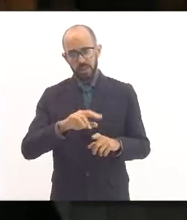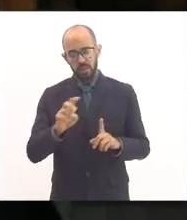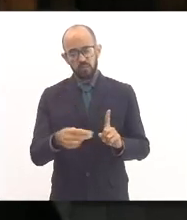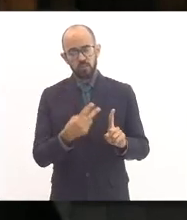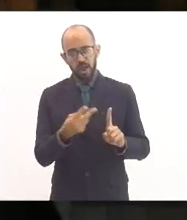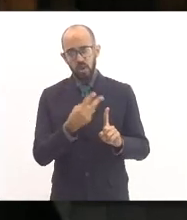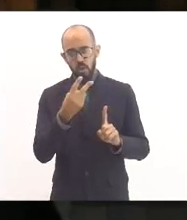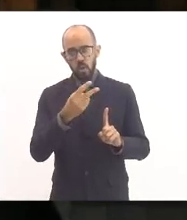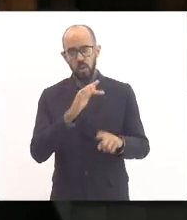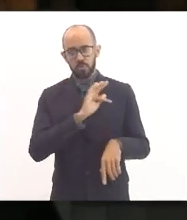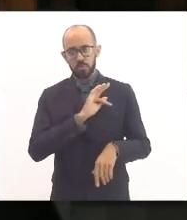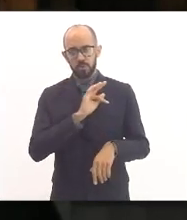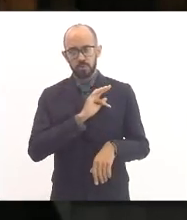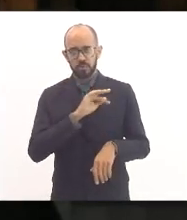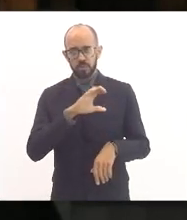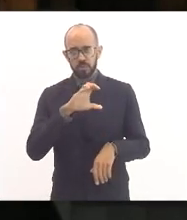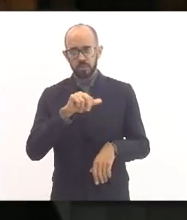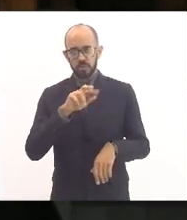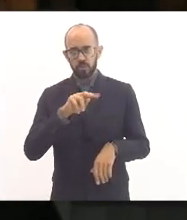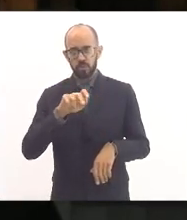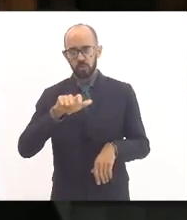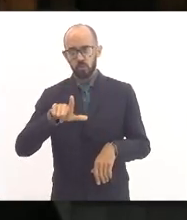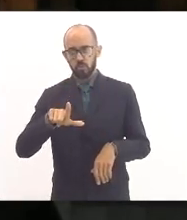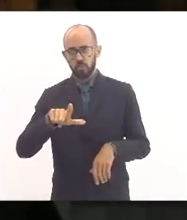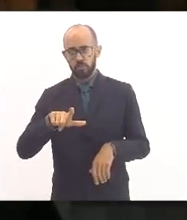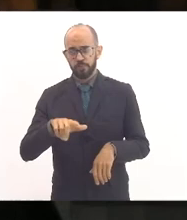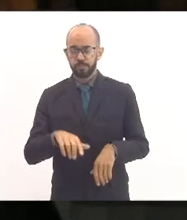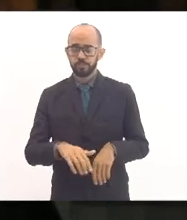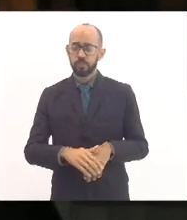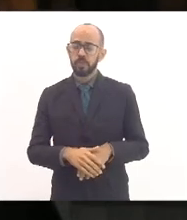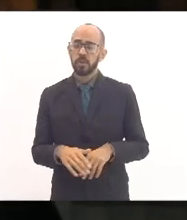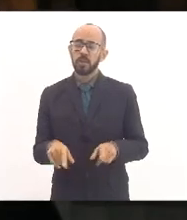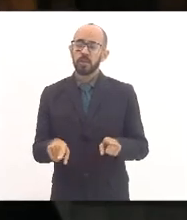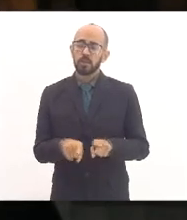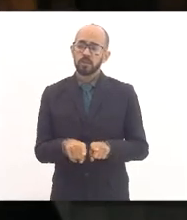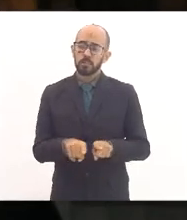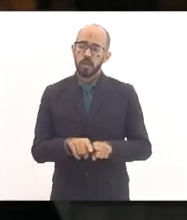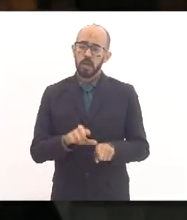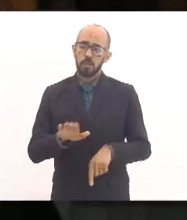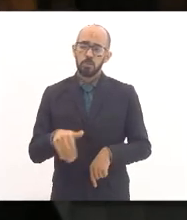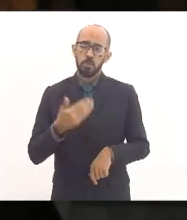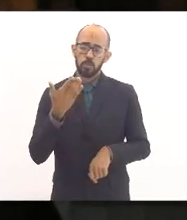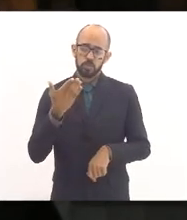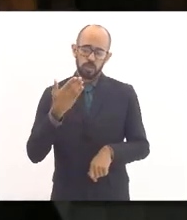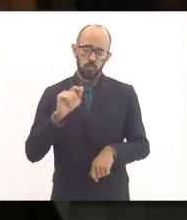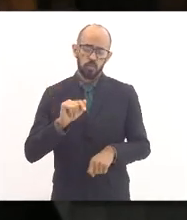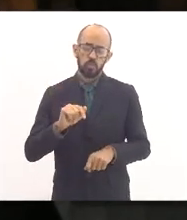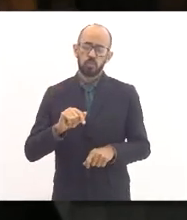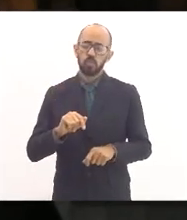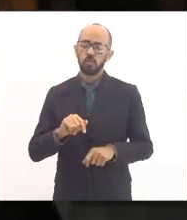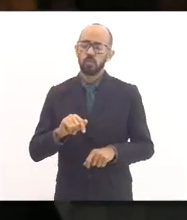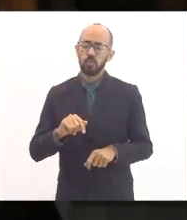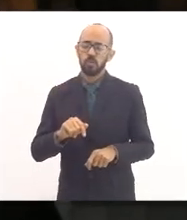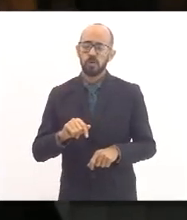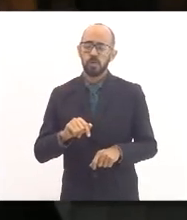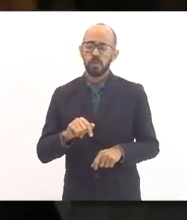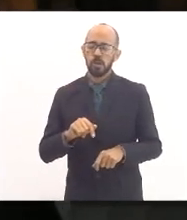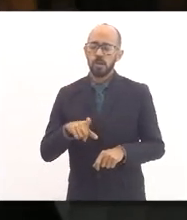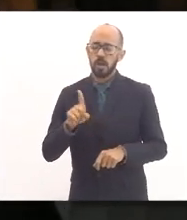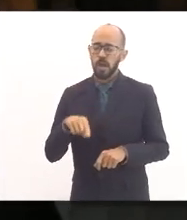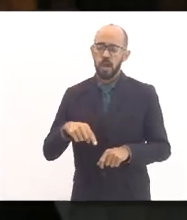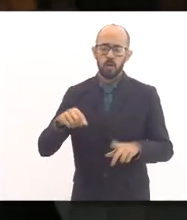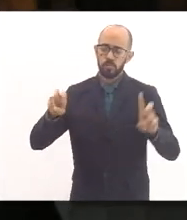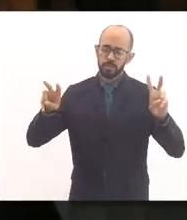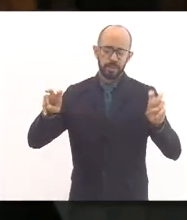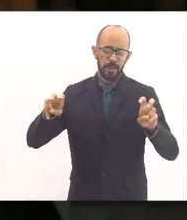o policial civil e em segundo lugar a questão das promoções E isso também é digamos é certo é uma comum nos opinião